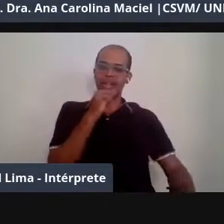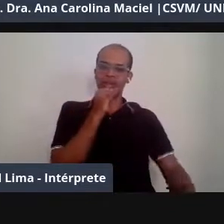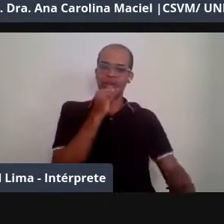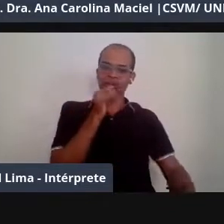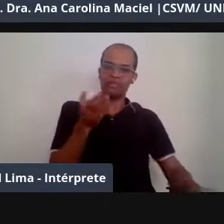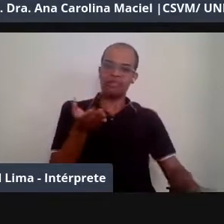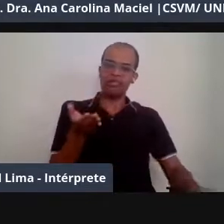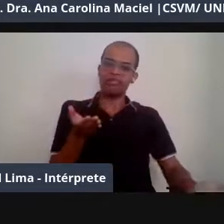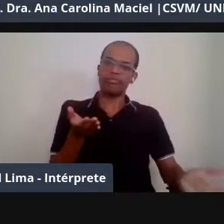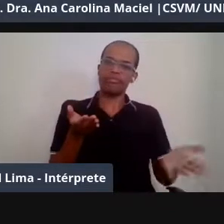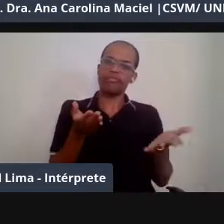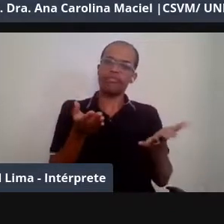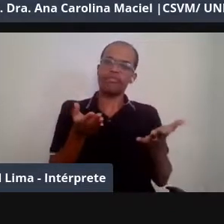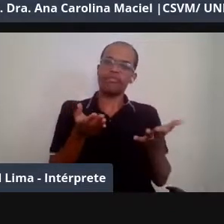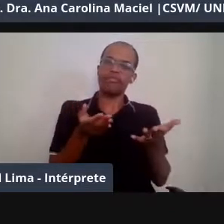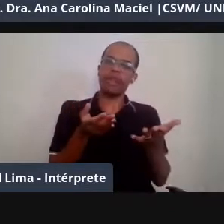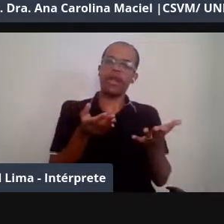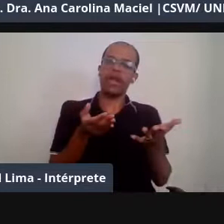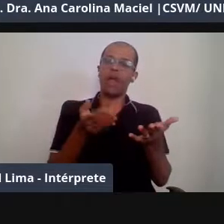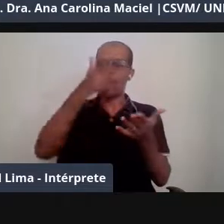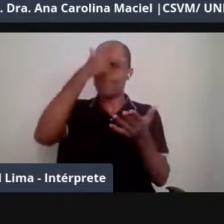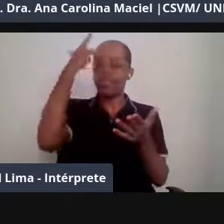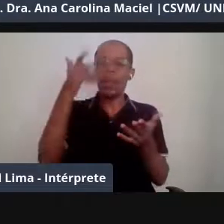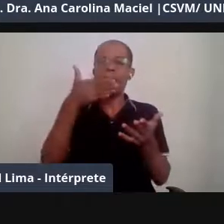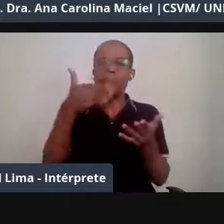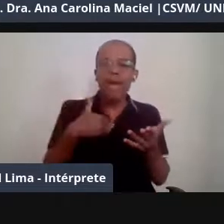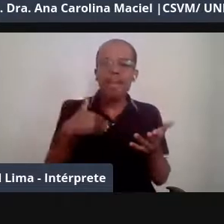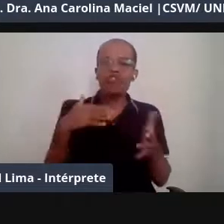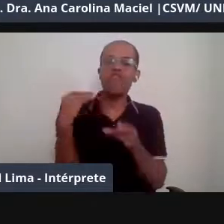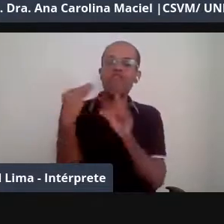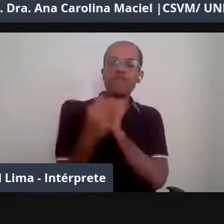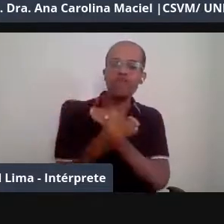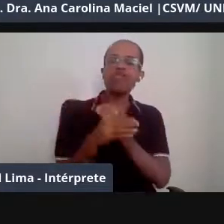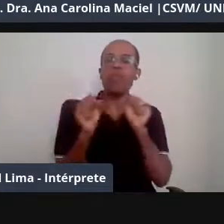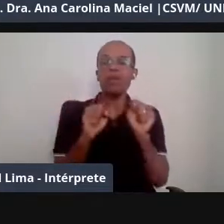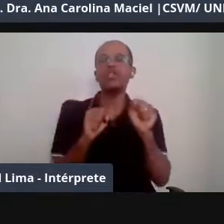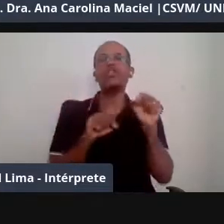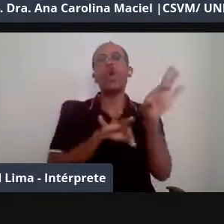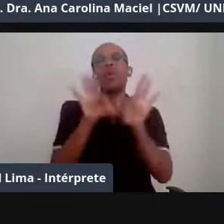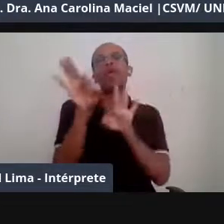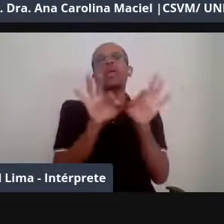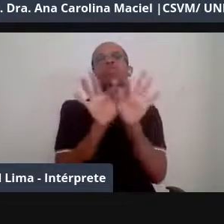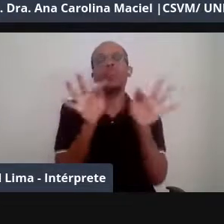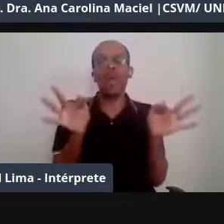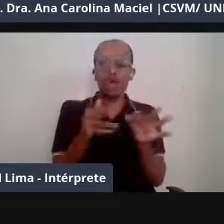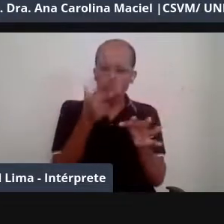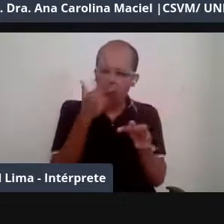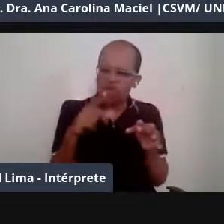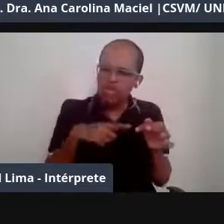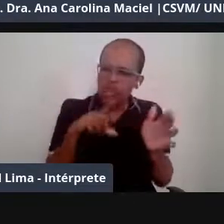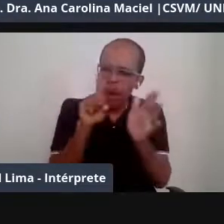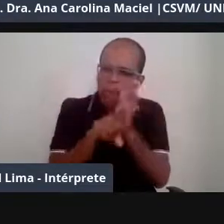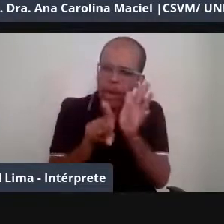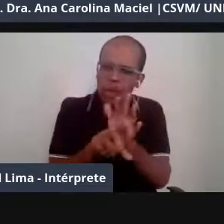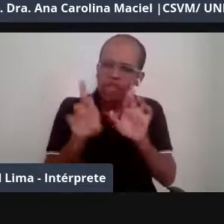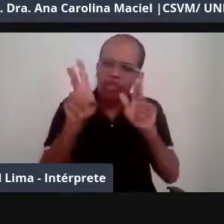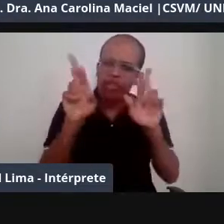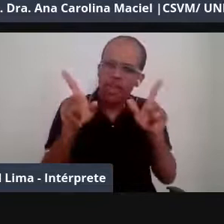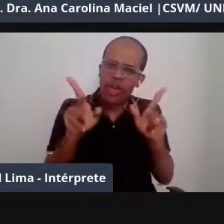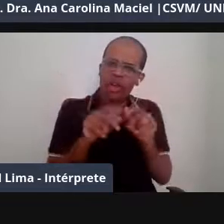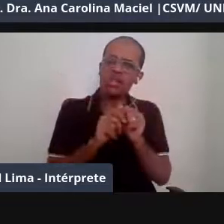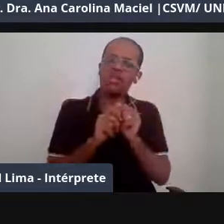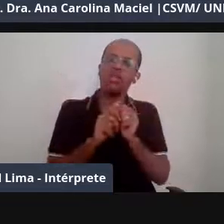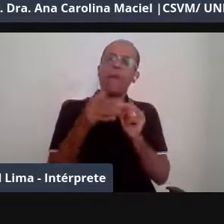solicitante de refúgio também deveria ter um processo simplificado. Acho que eu vi uma pergunta no chat, né, sobre a diferença entre refugiado, solicitante